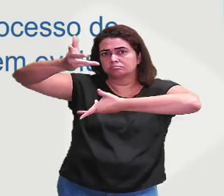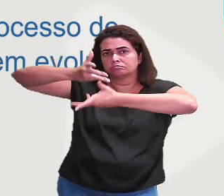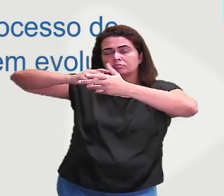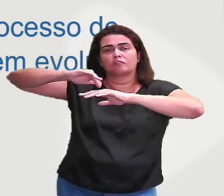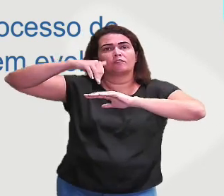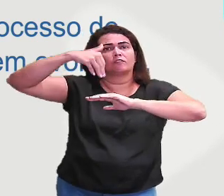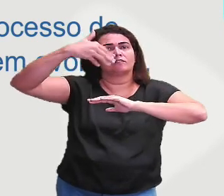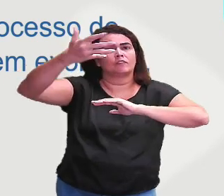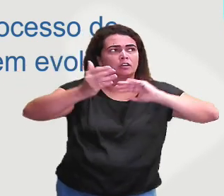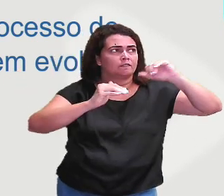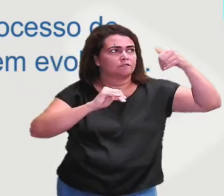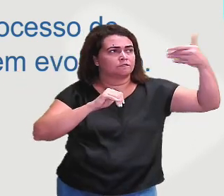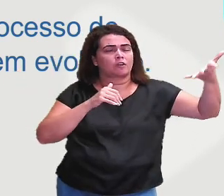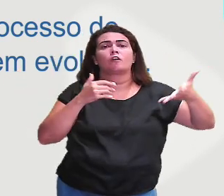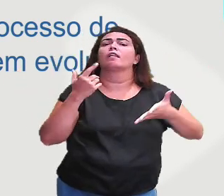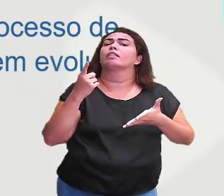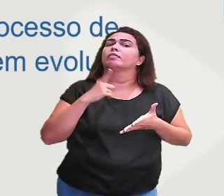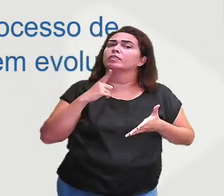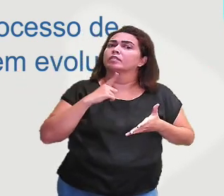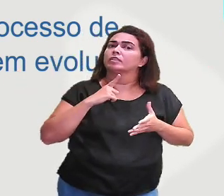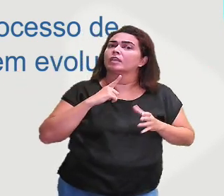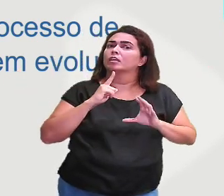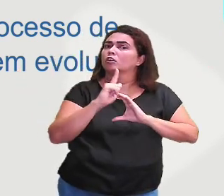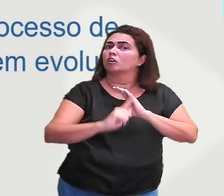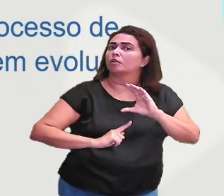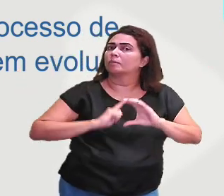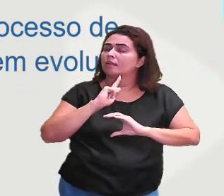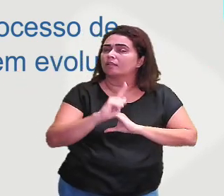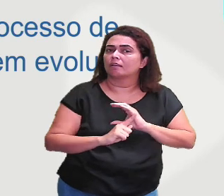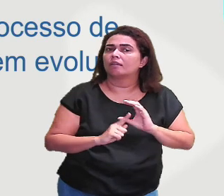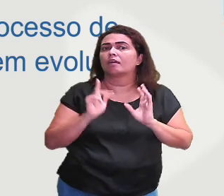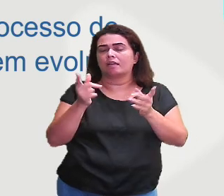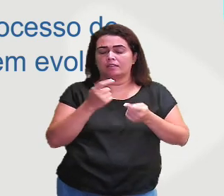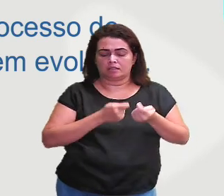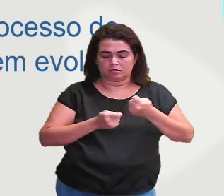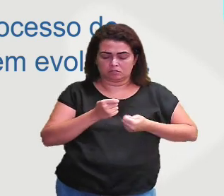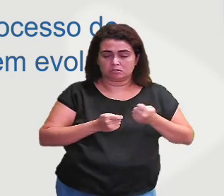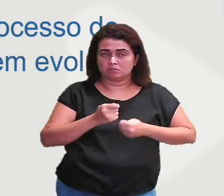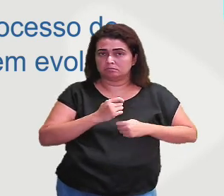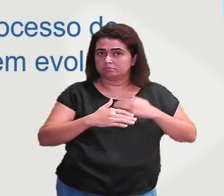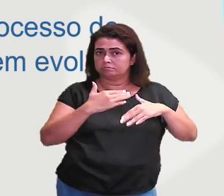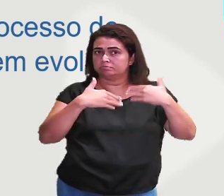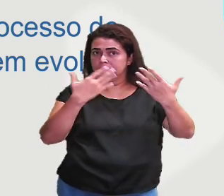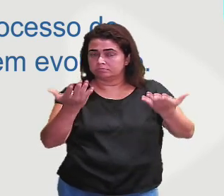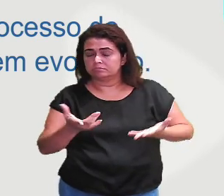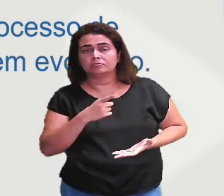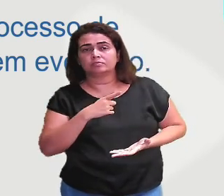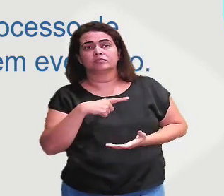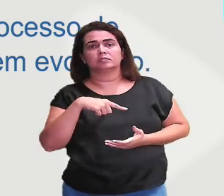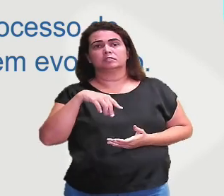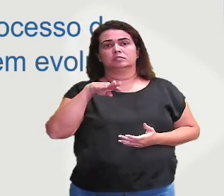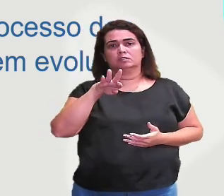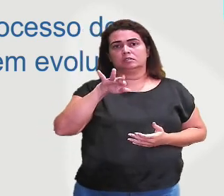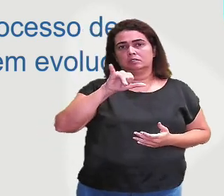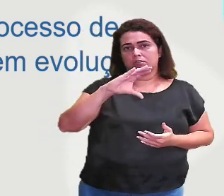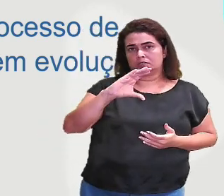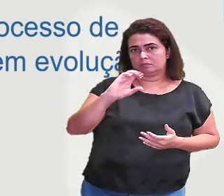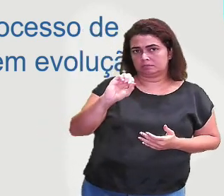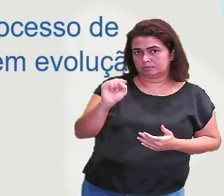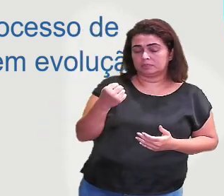sua economia está em evolução. Por que eu estou falando em países emergentes? Porque os BRICS, eles são países